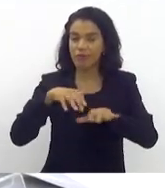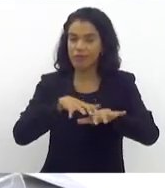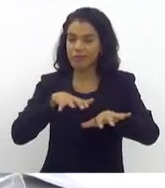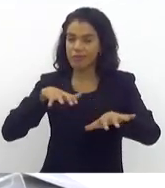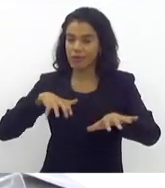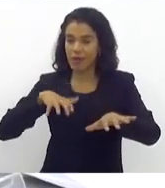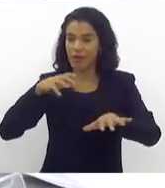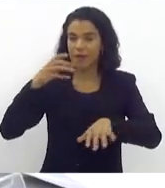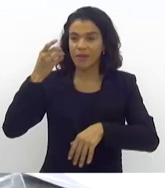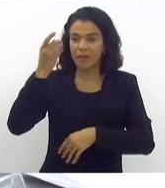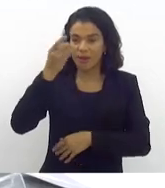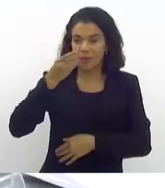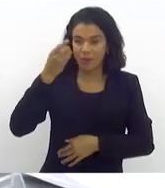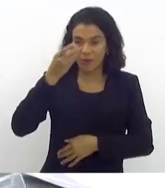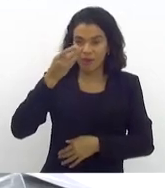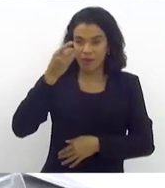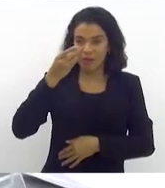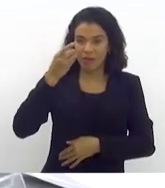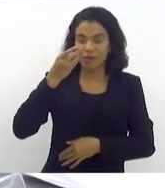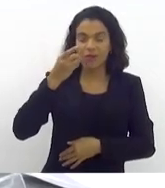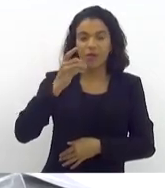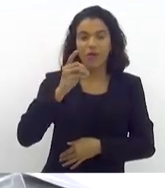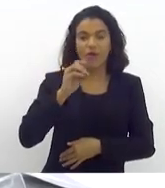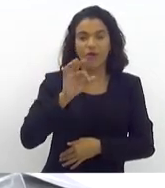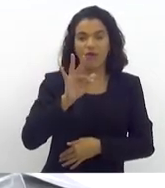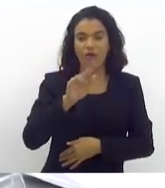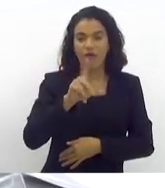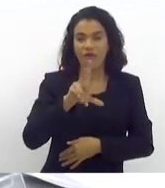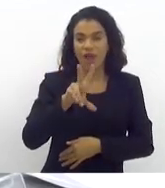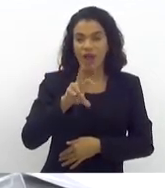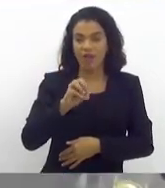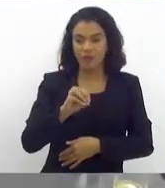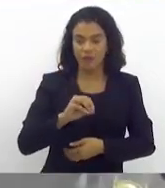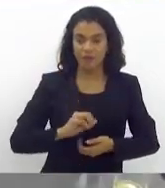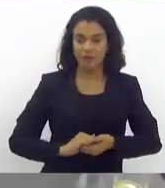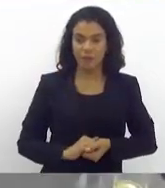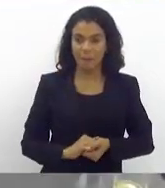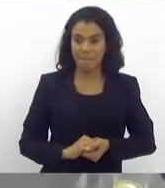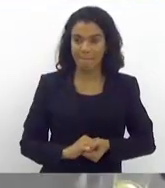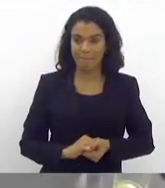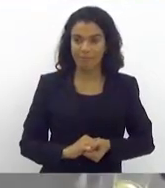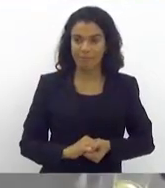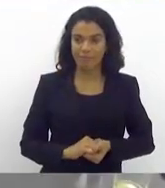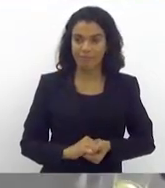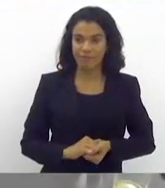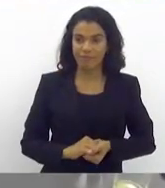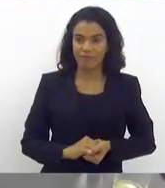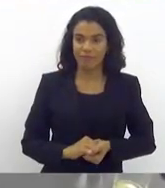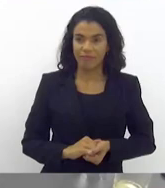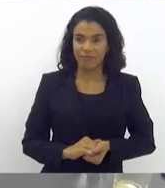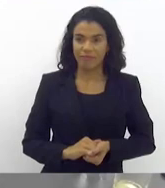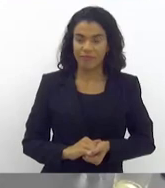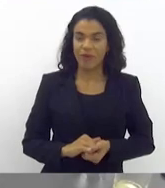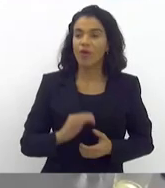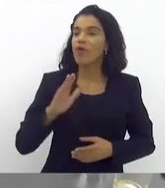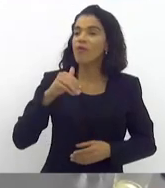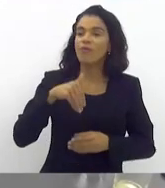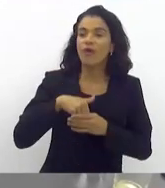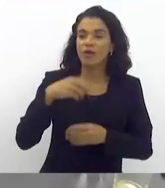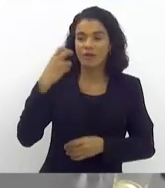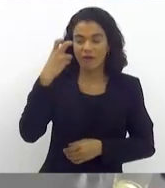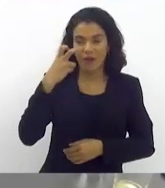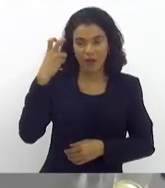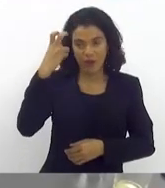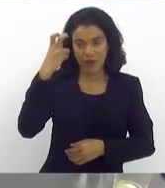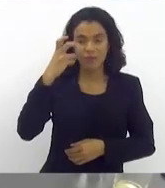voto deputado, eu me filiei ao voto divergente, deputado Serafini, como voto deputado Vinícius Cozzolino. Com o relator. Como vota a deputada Verônica?